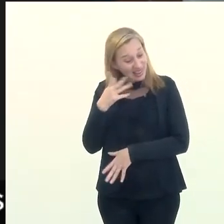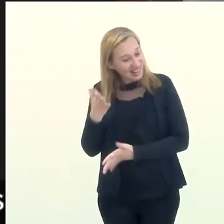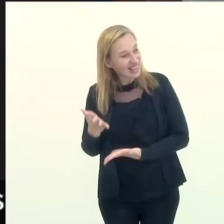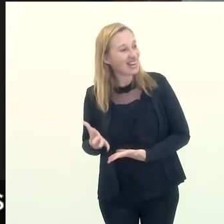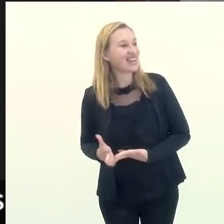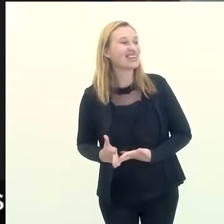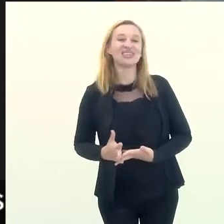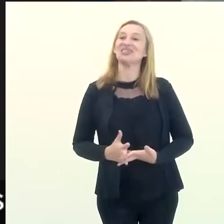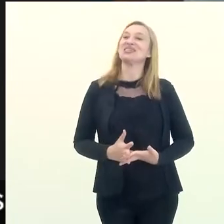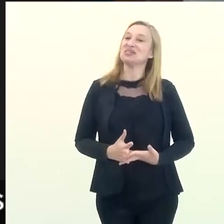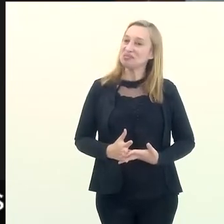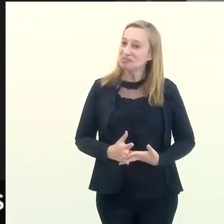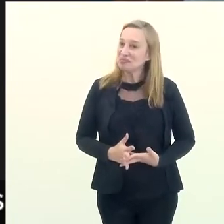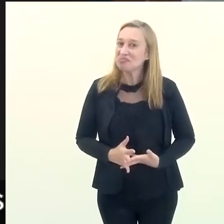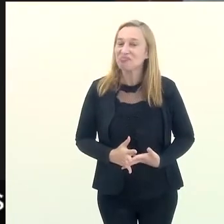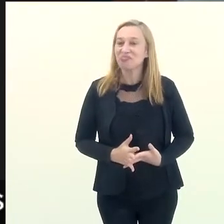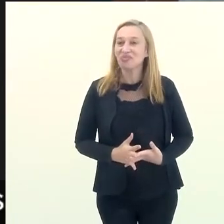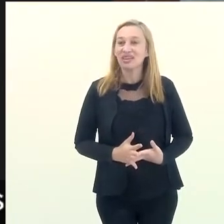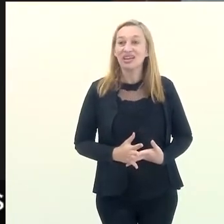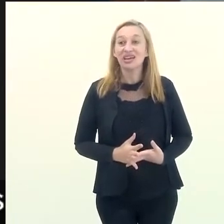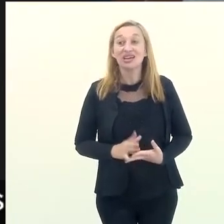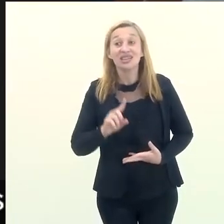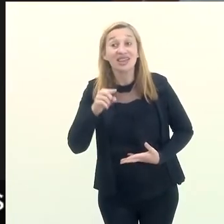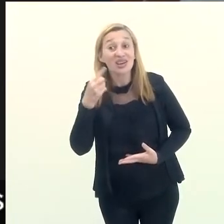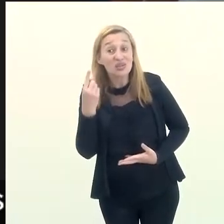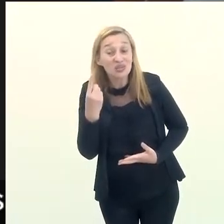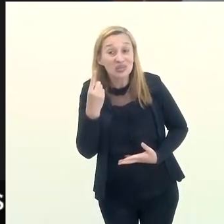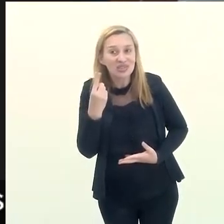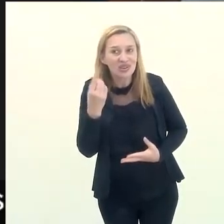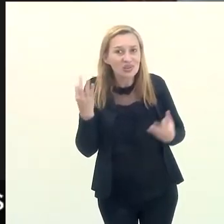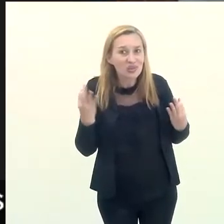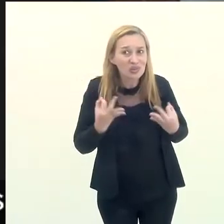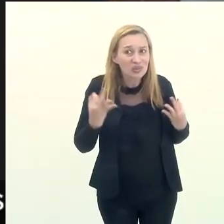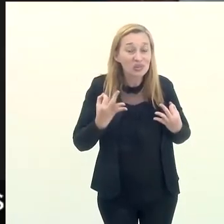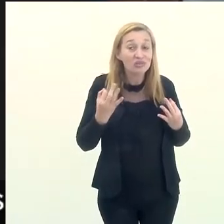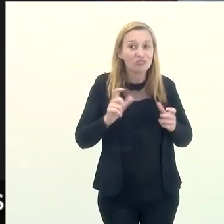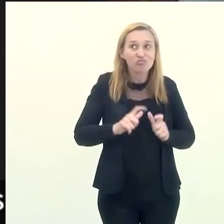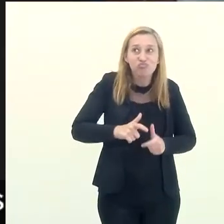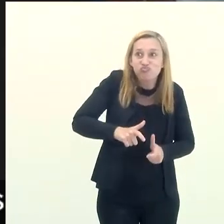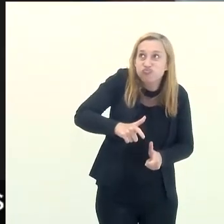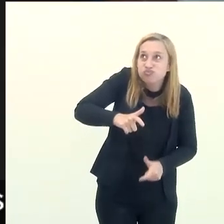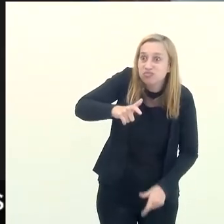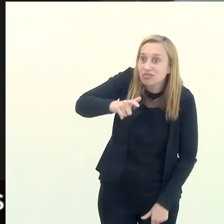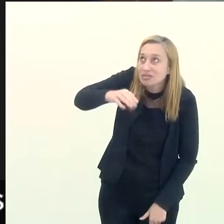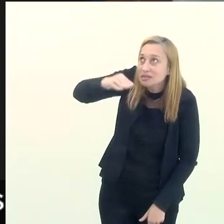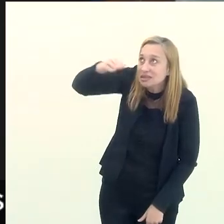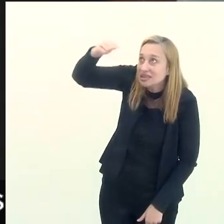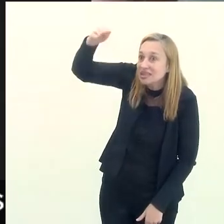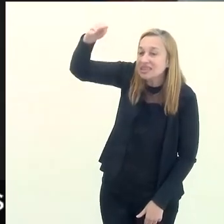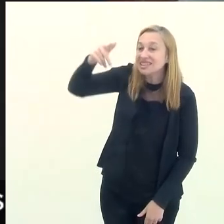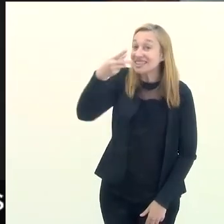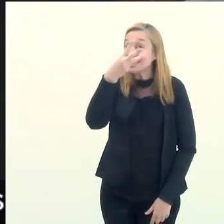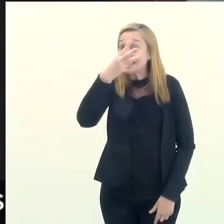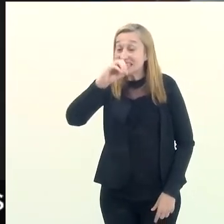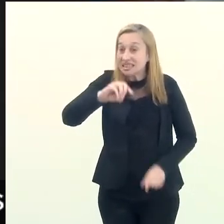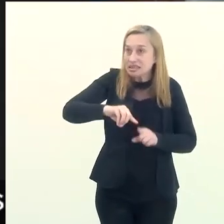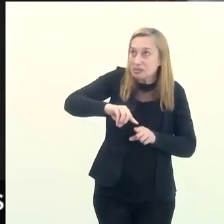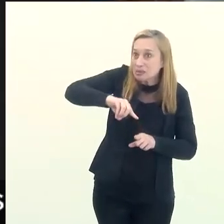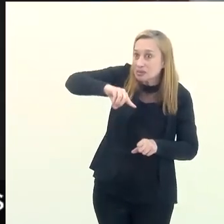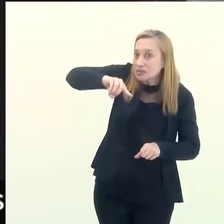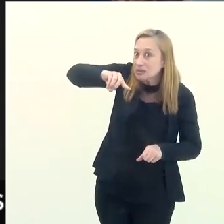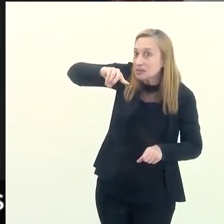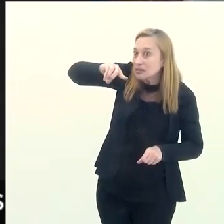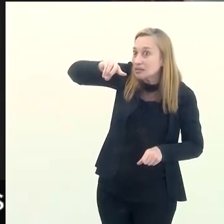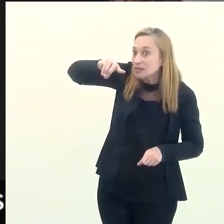aqui dar um spoiler, tem um vai ser o maior do mundo. Ele tem 30 metros